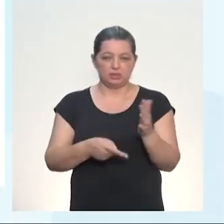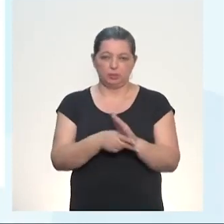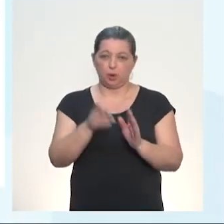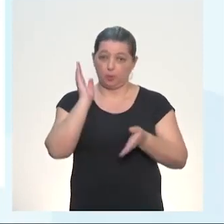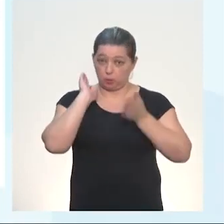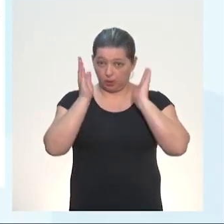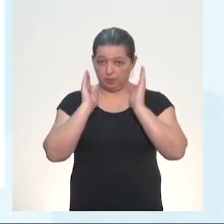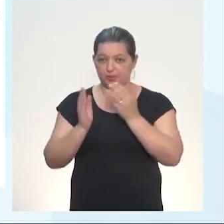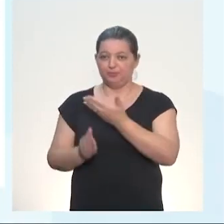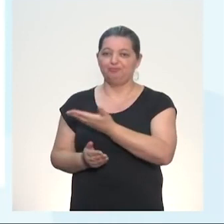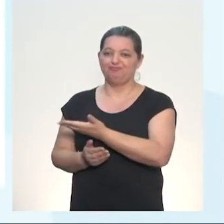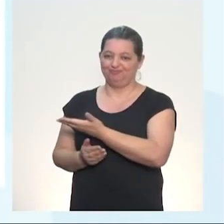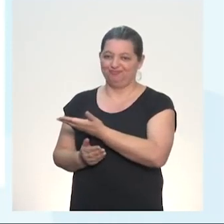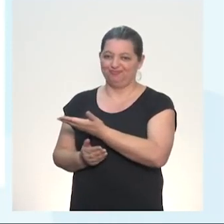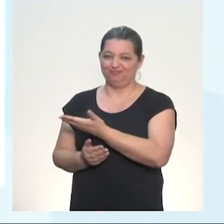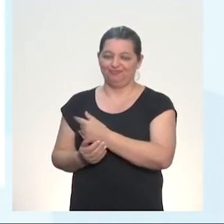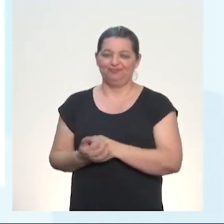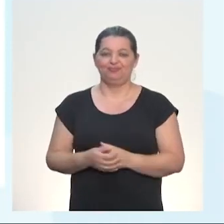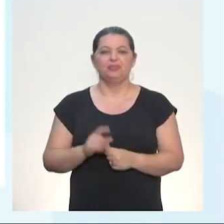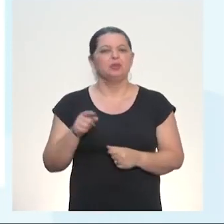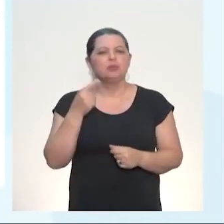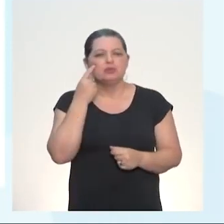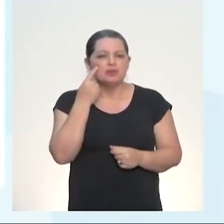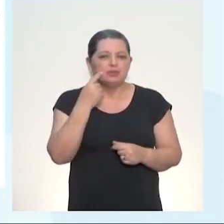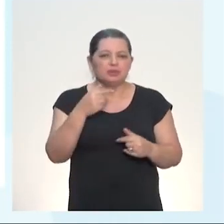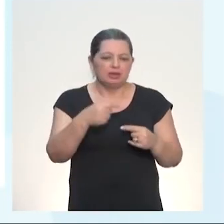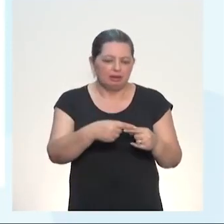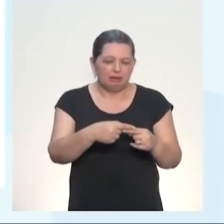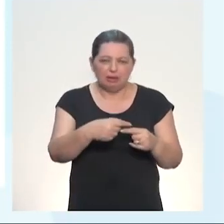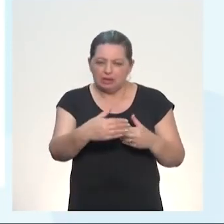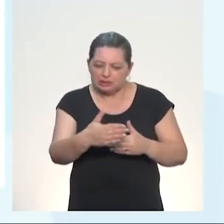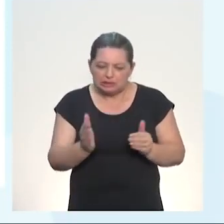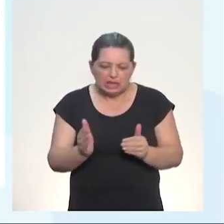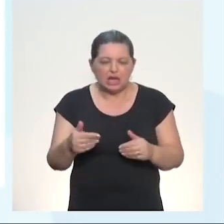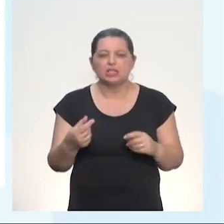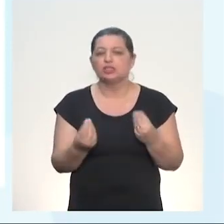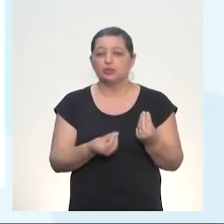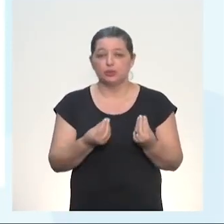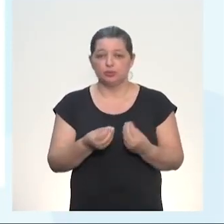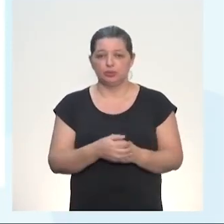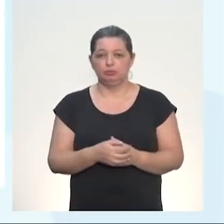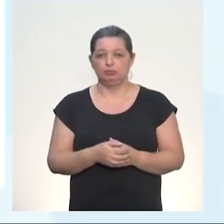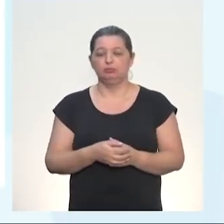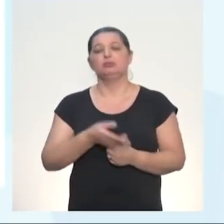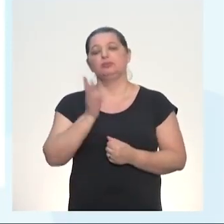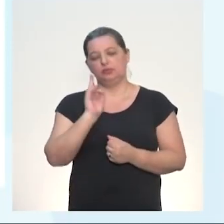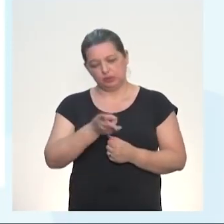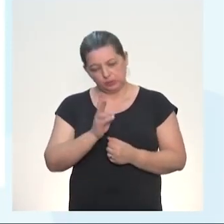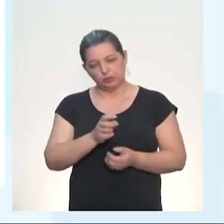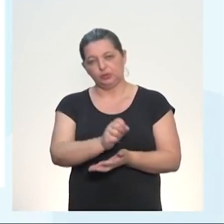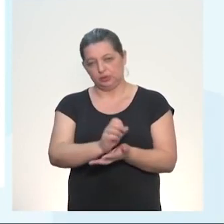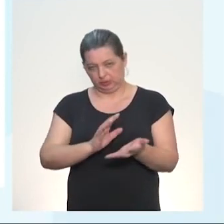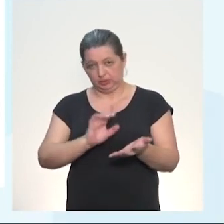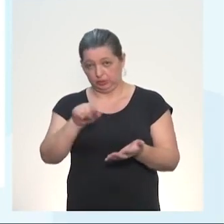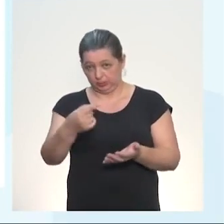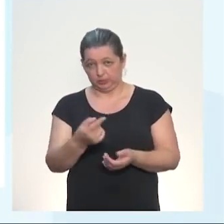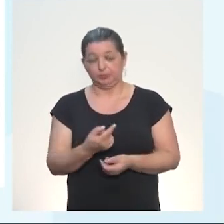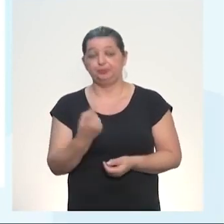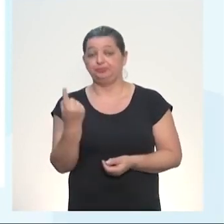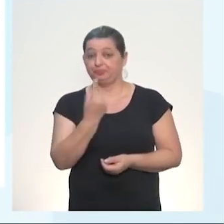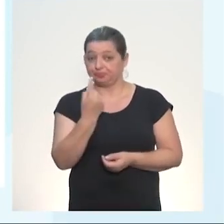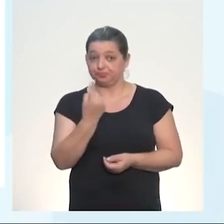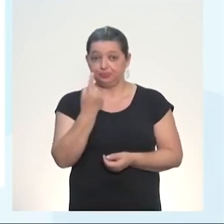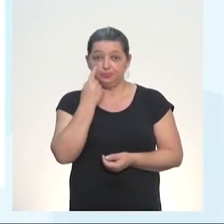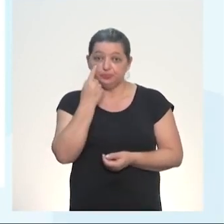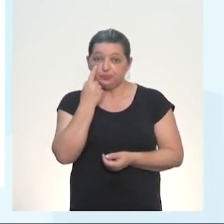vocês vão entender isso. Depois a gente vai ver nas caixas e assim a gente vai continuando, tá bom? E aí vocês vão continuar para mim o exercício. Então, primeira parte, vamos